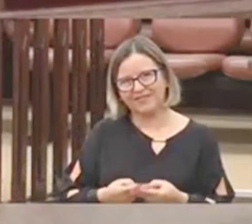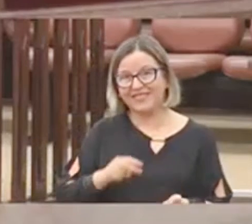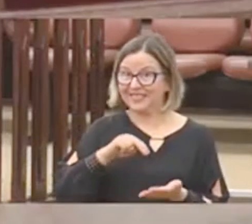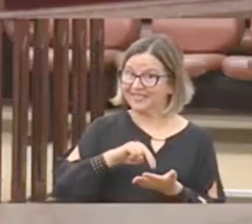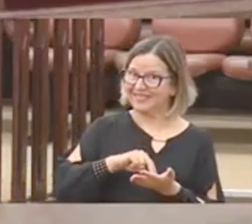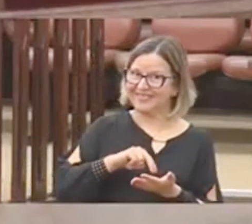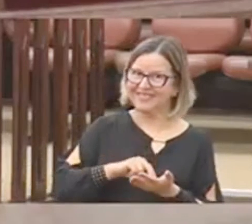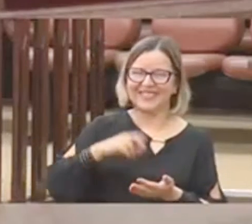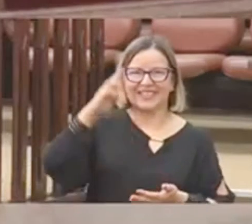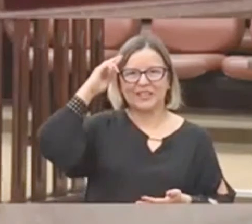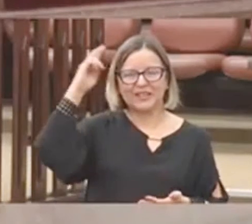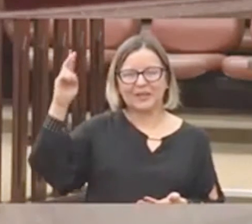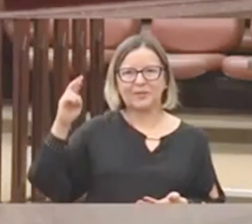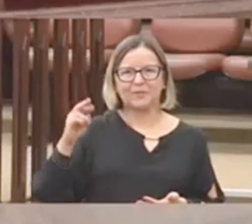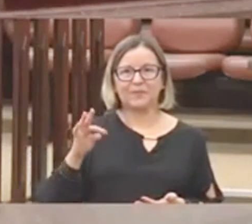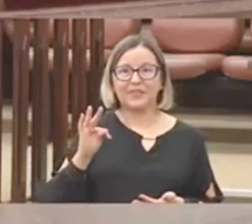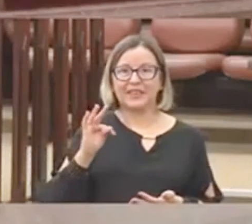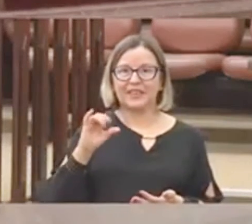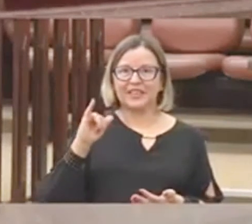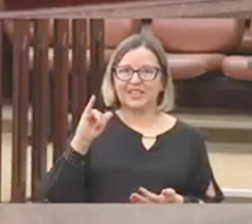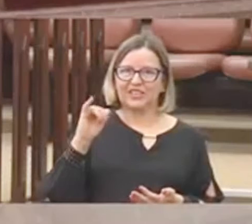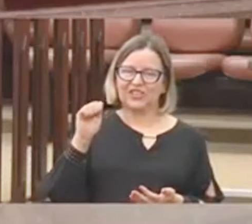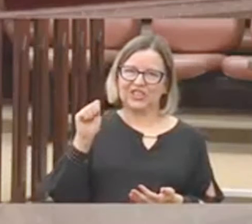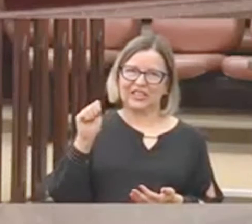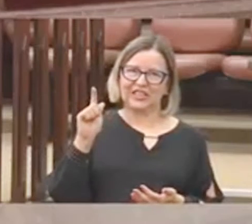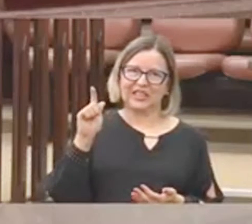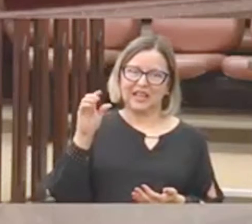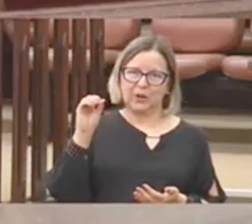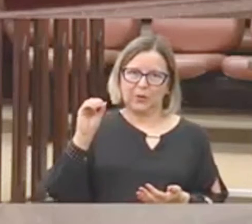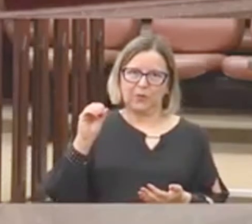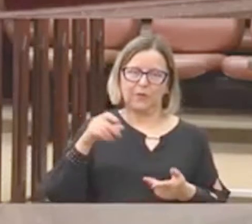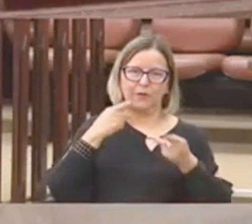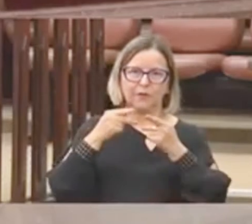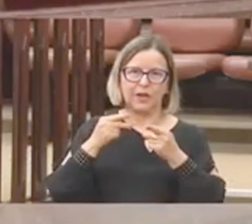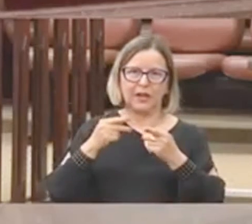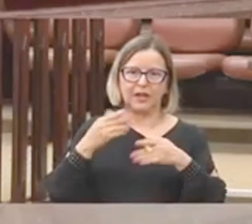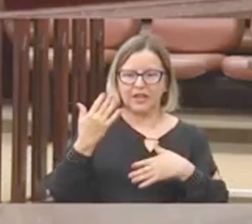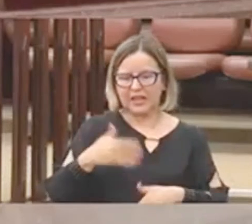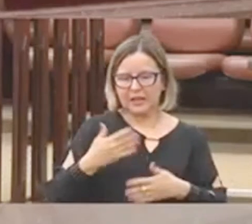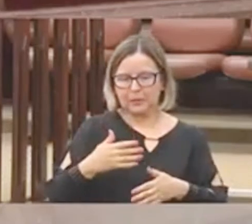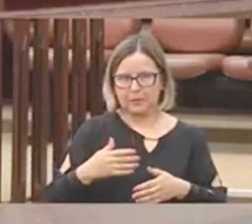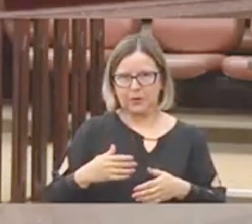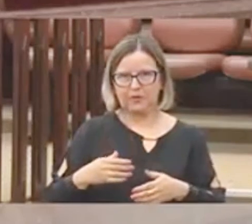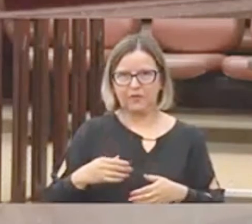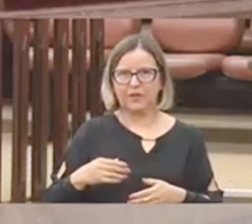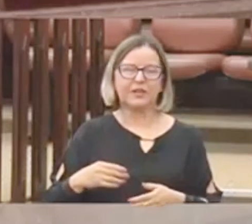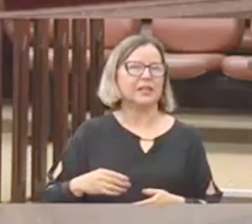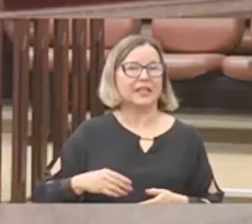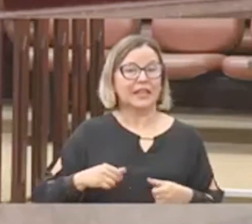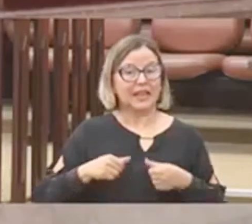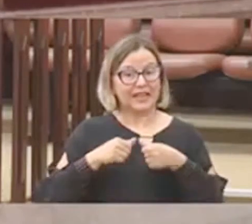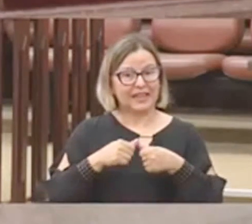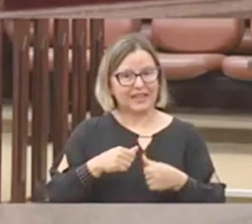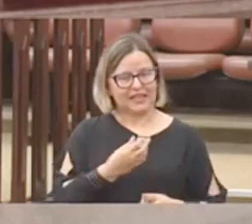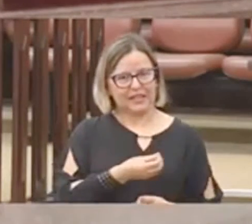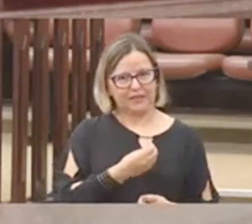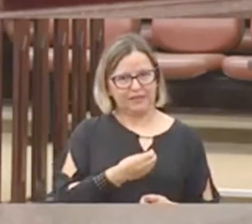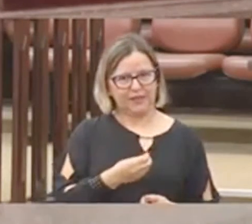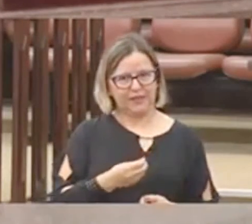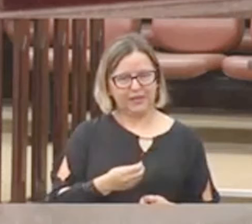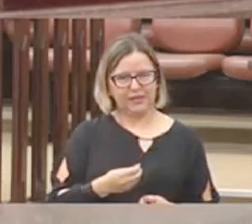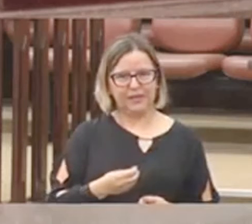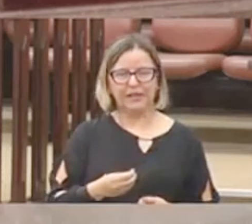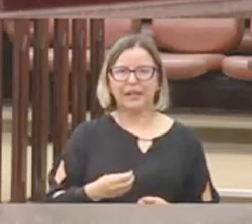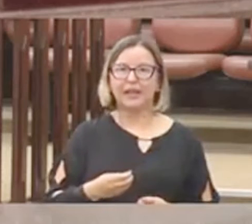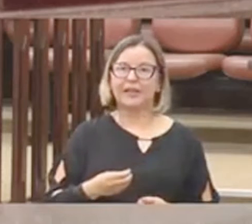Senhor. Tiago explica que as provações que enfrentamos nesta vida têm o objetivo de testar a nossa